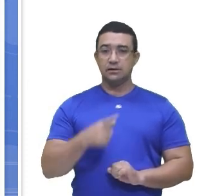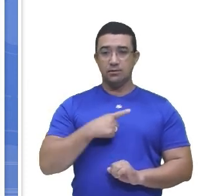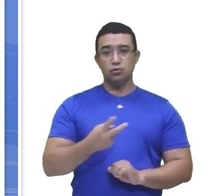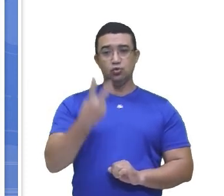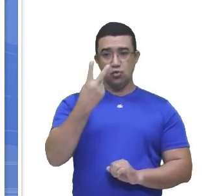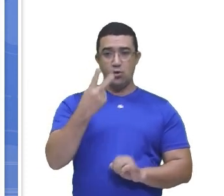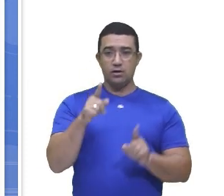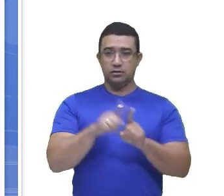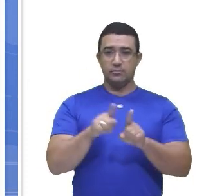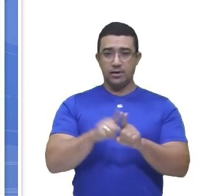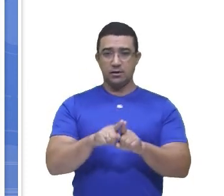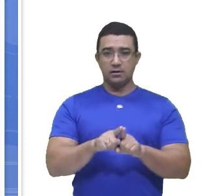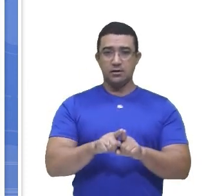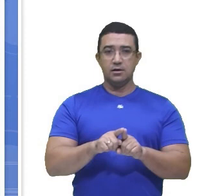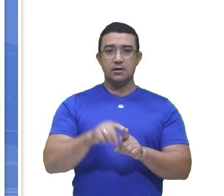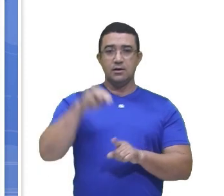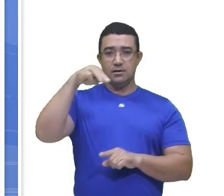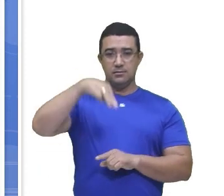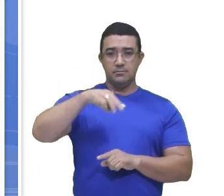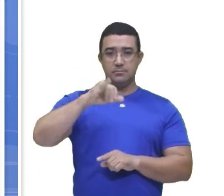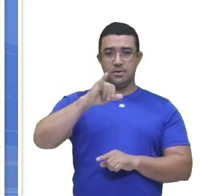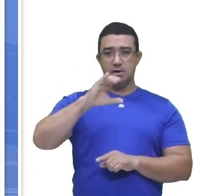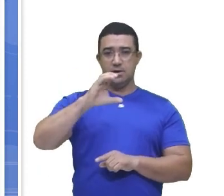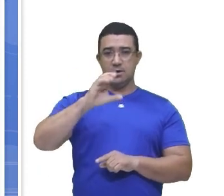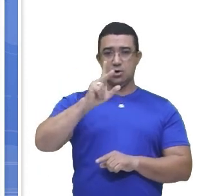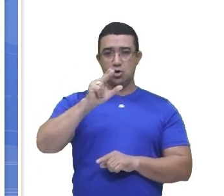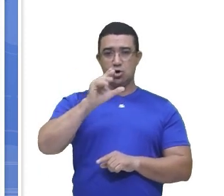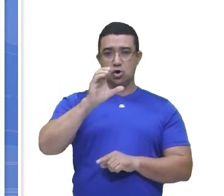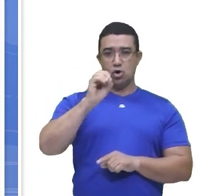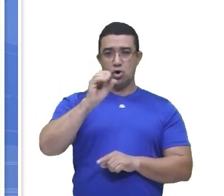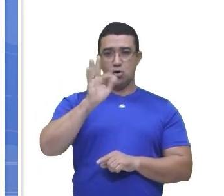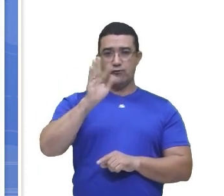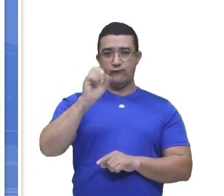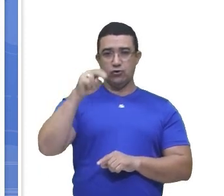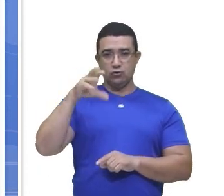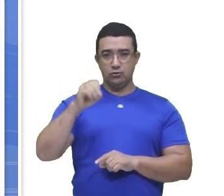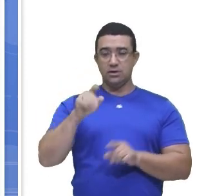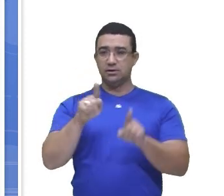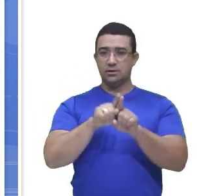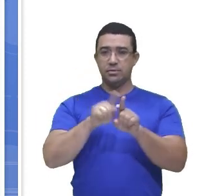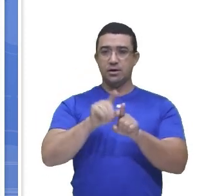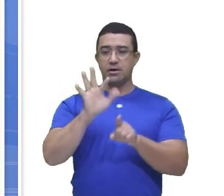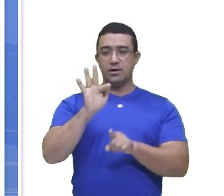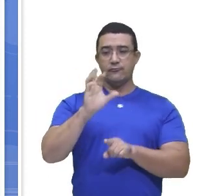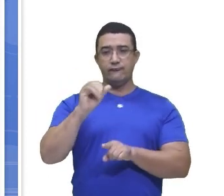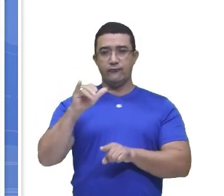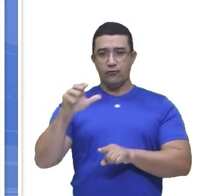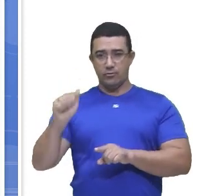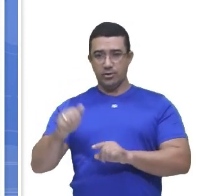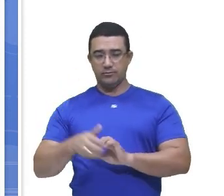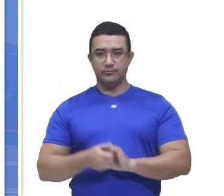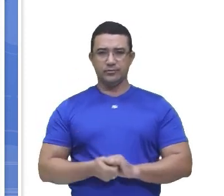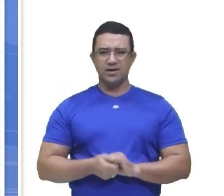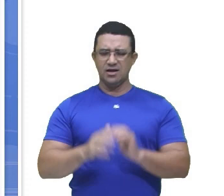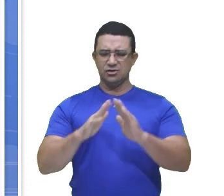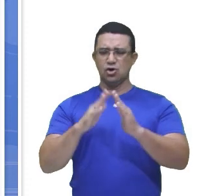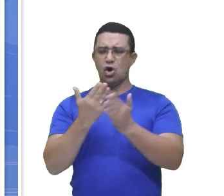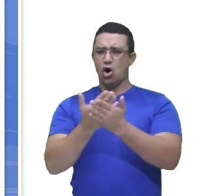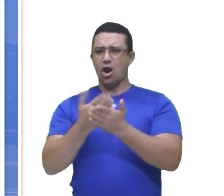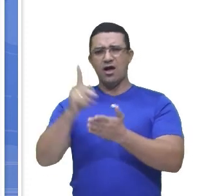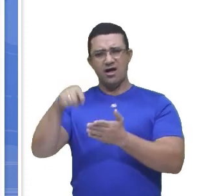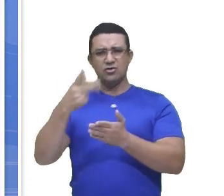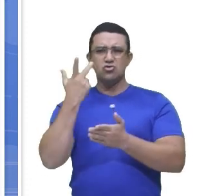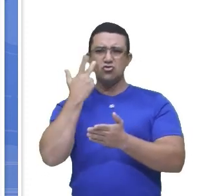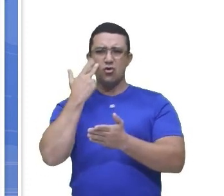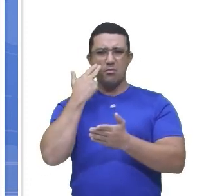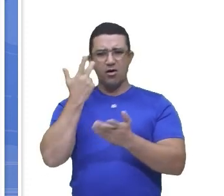também, somente 2. Essa aqui, micrófono e fóbia. A palavra escola é co, e no espanhol, escuela